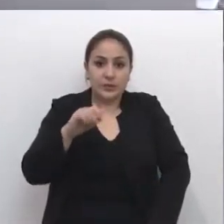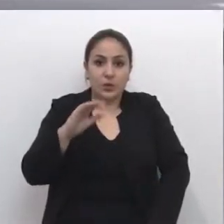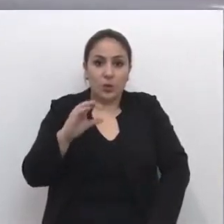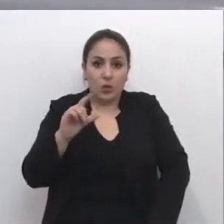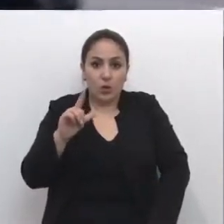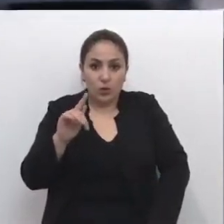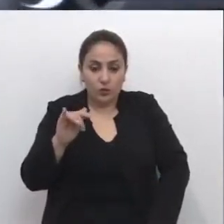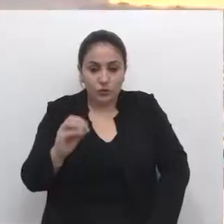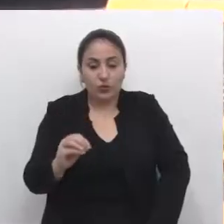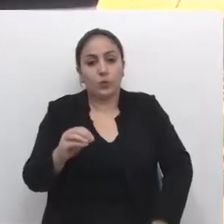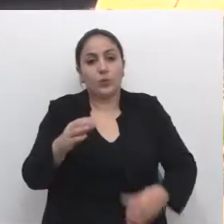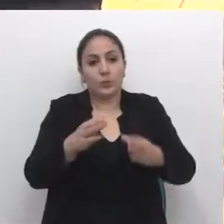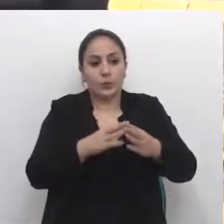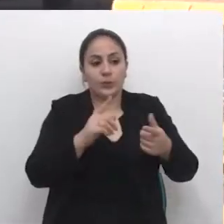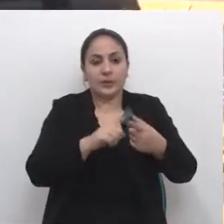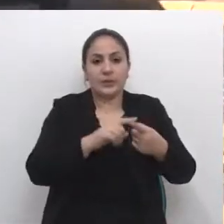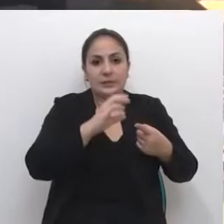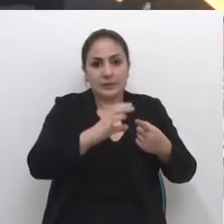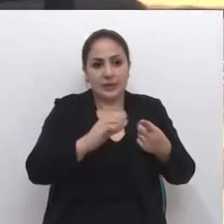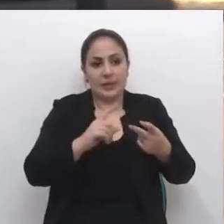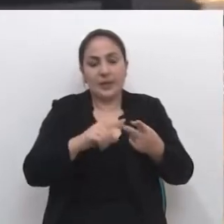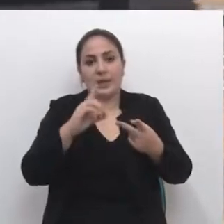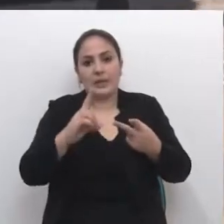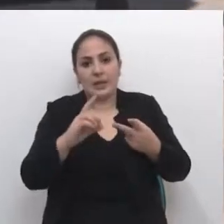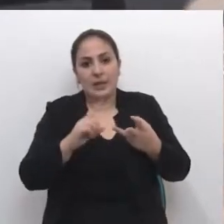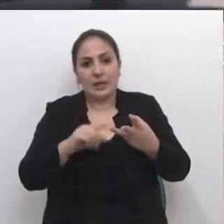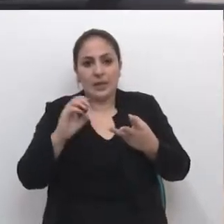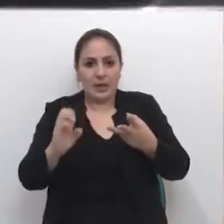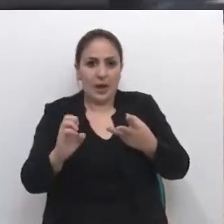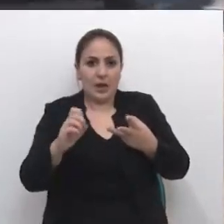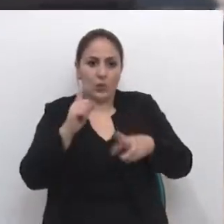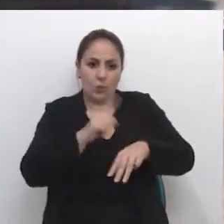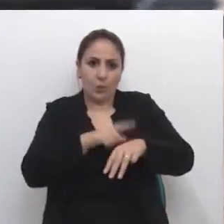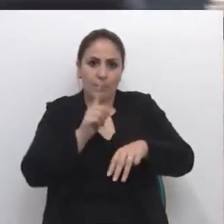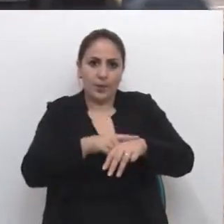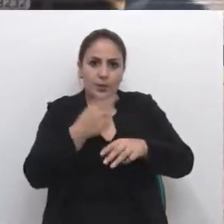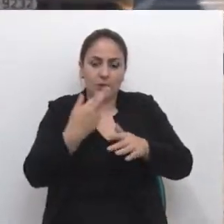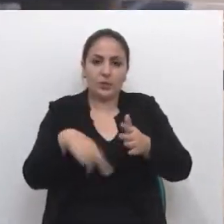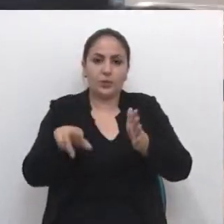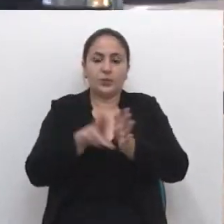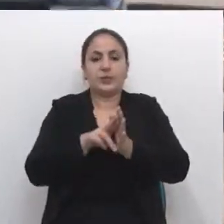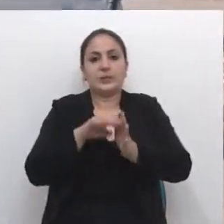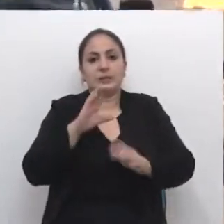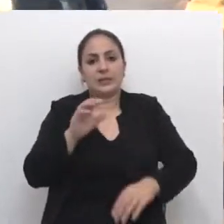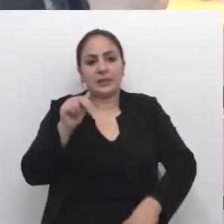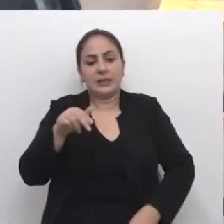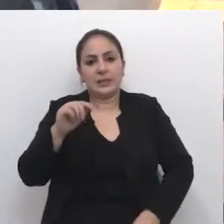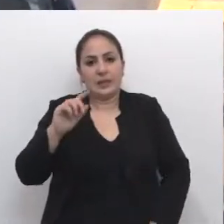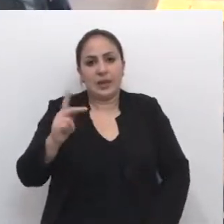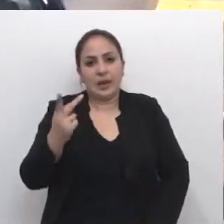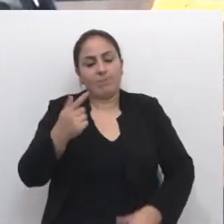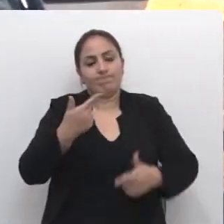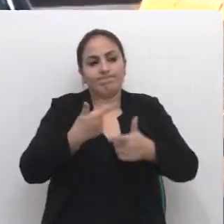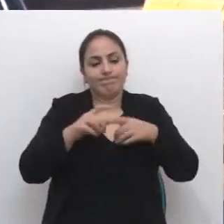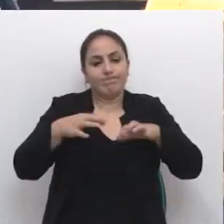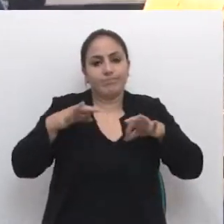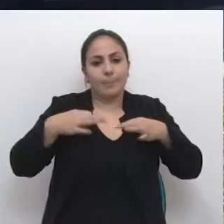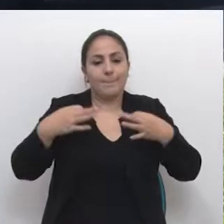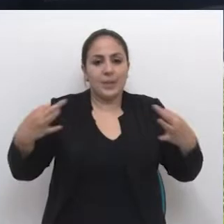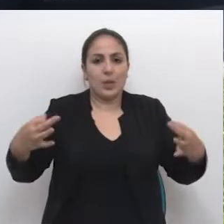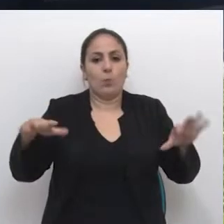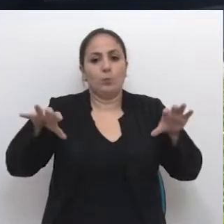para condutores das categorias C, D e E no momento da renovação da CNH divide